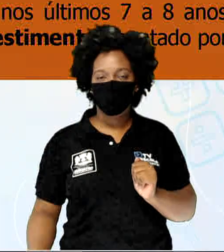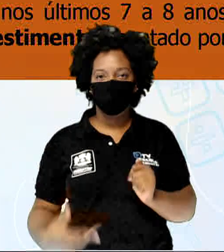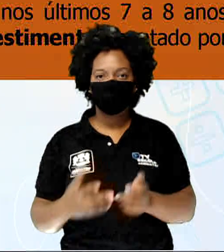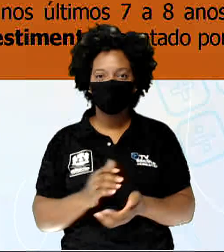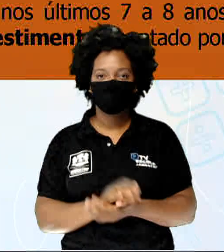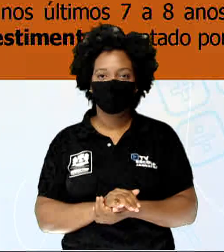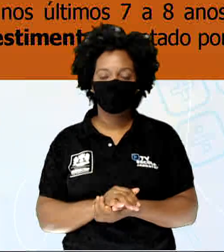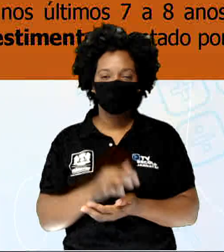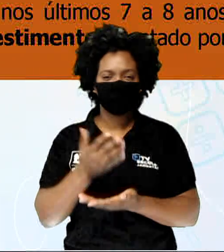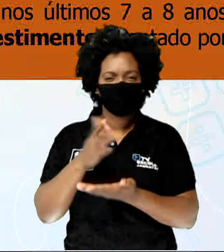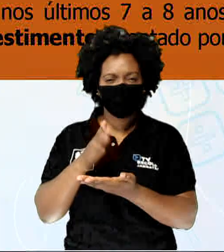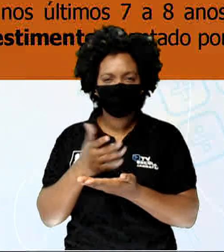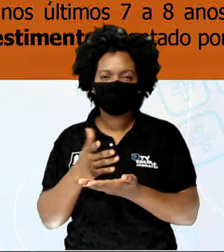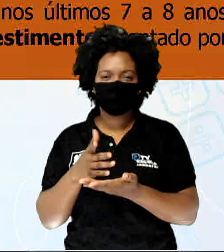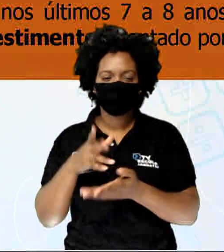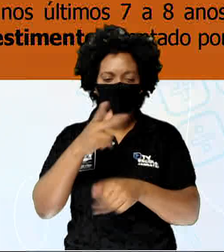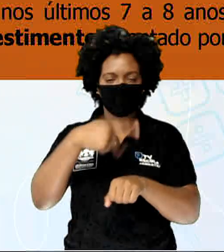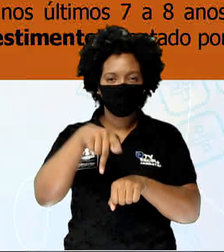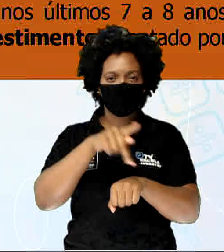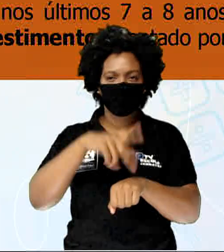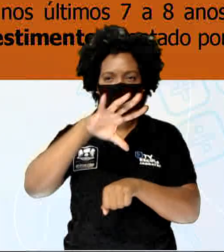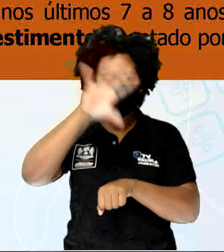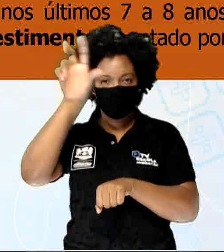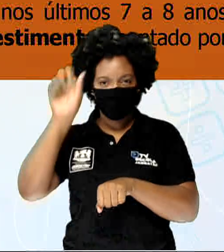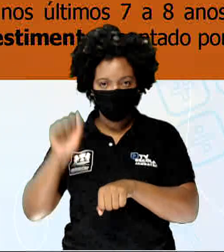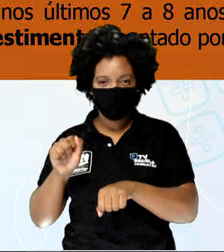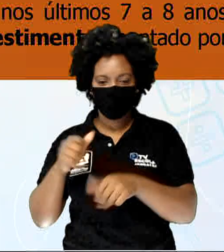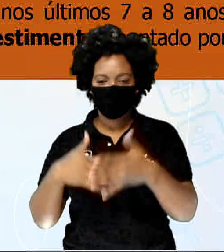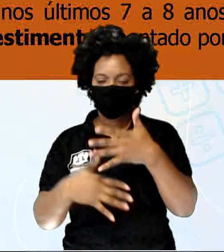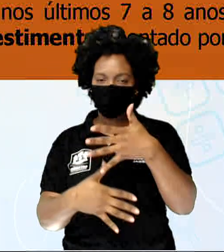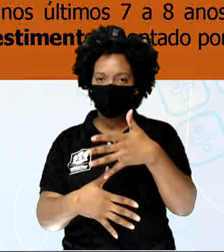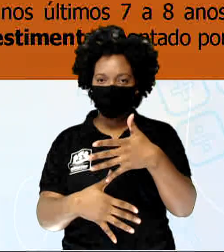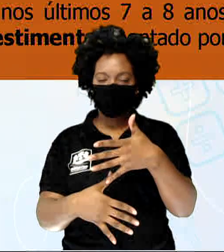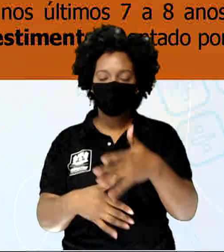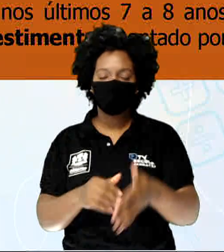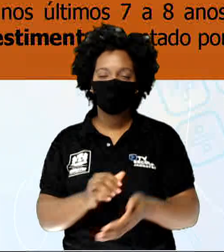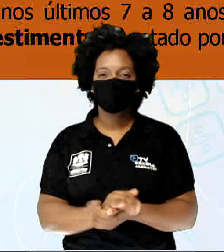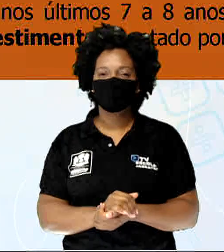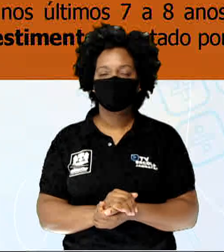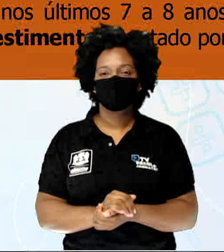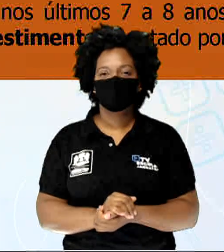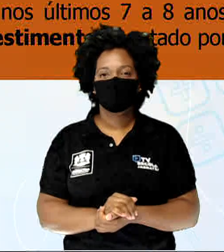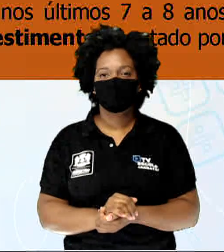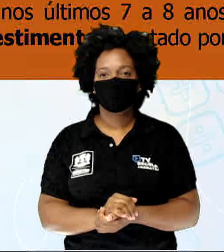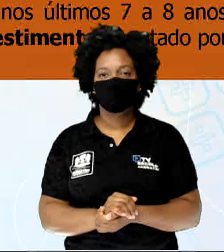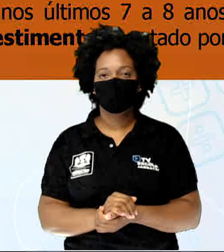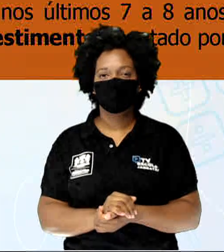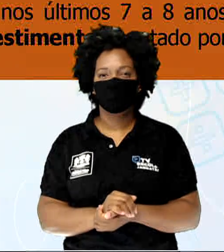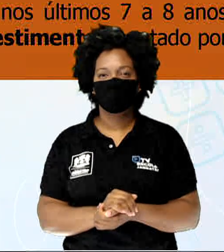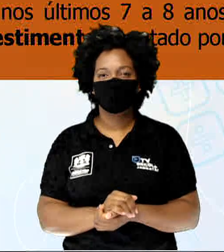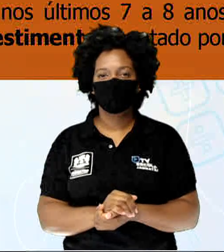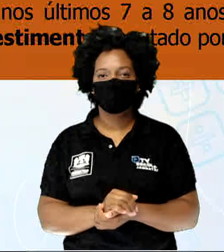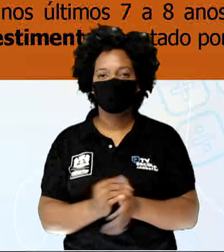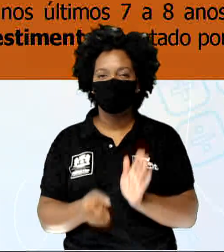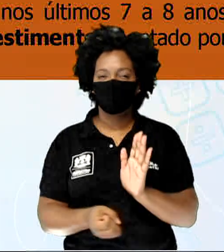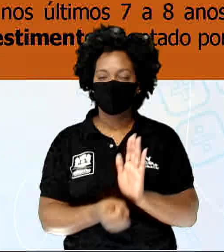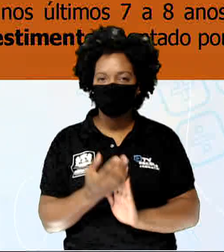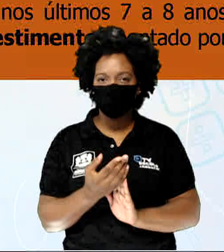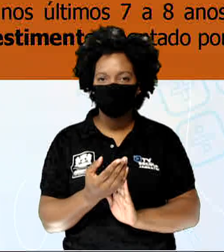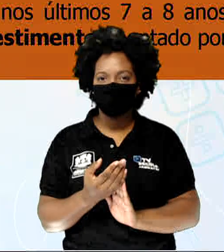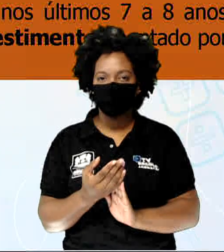Além de alguns países da África, América Latina, foi por meio de gigantes emergentes que surgiu o chamado